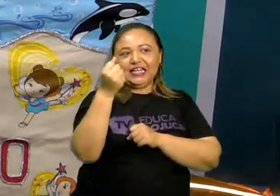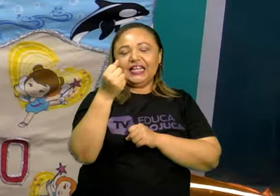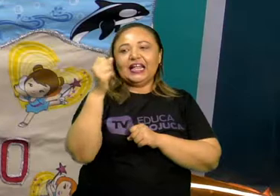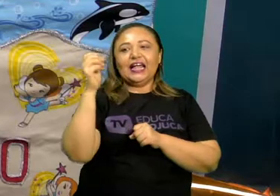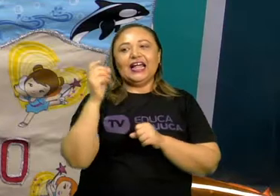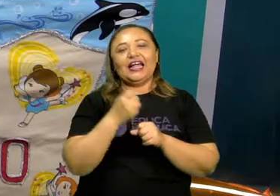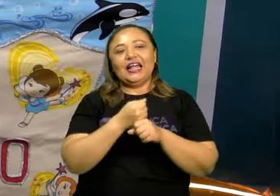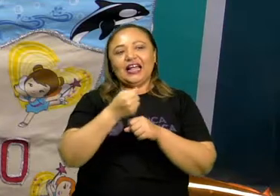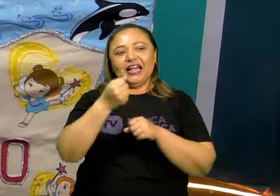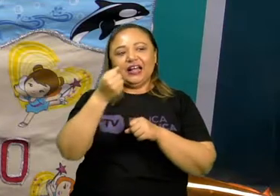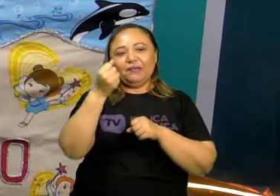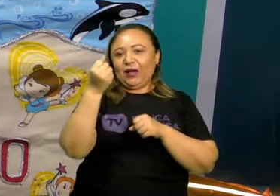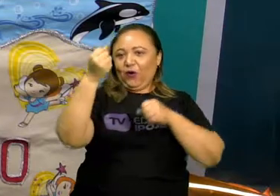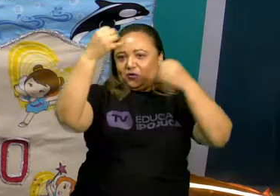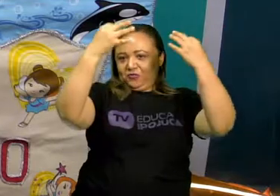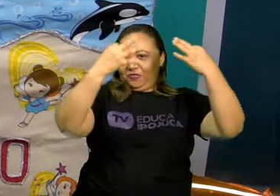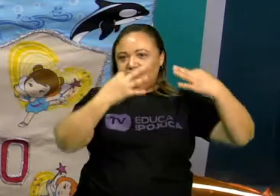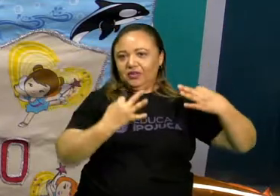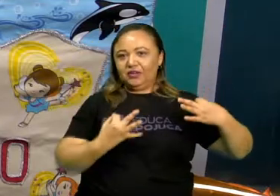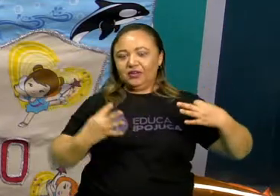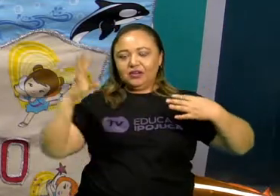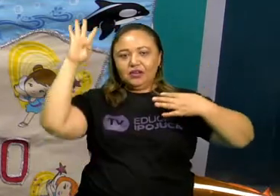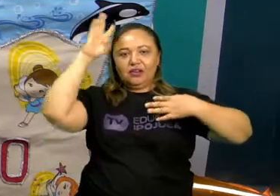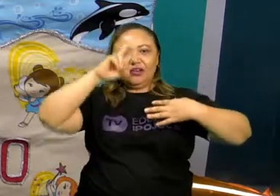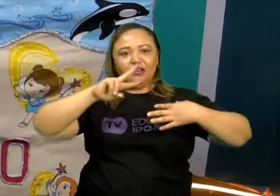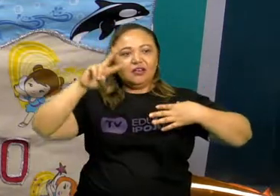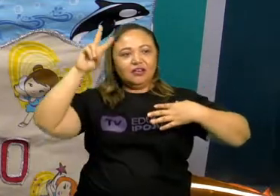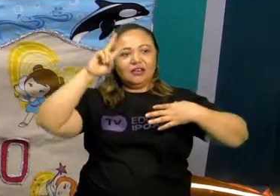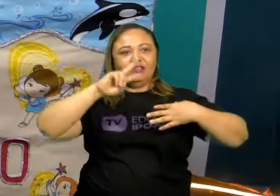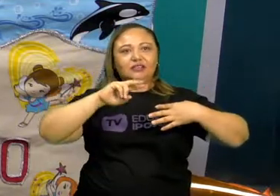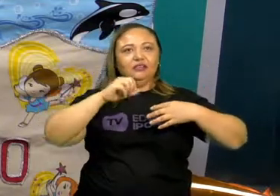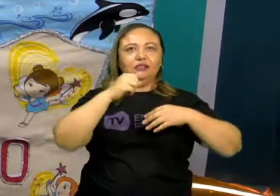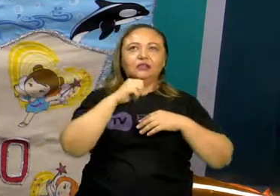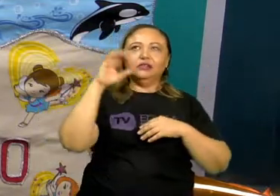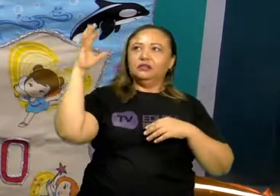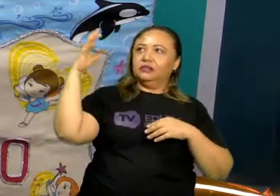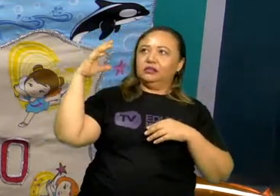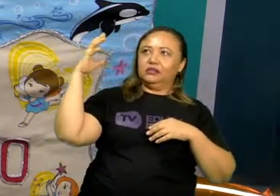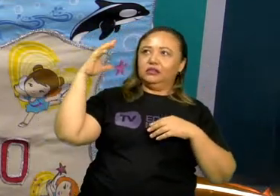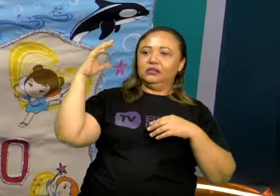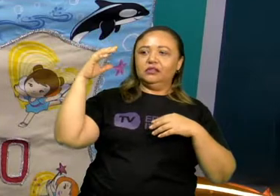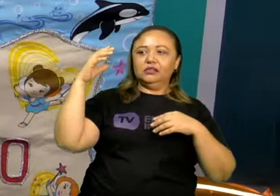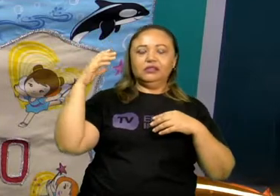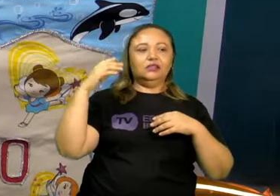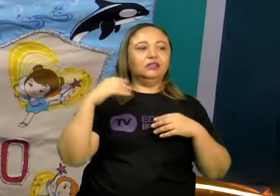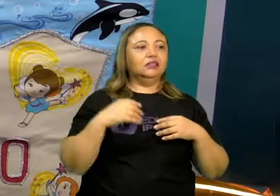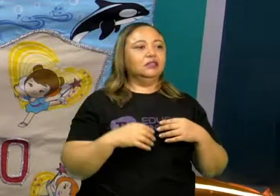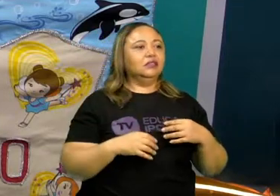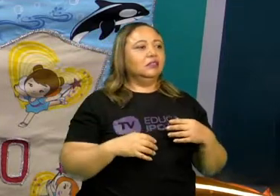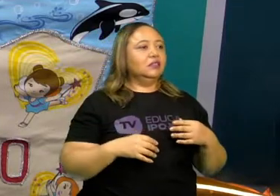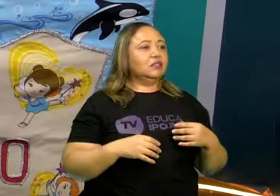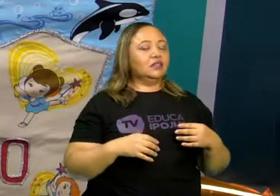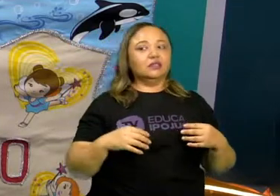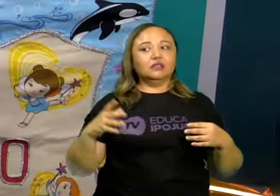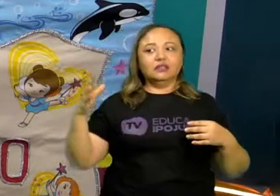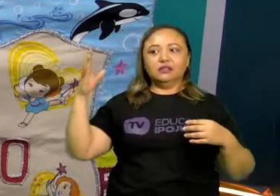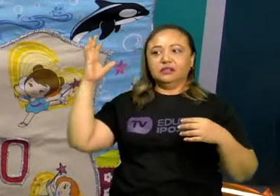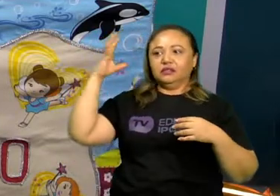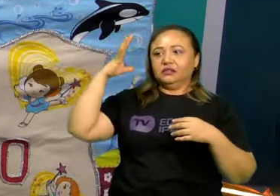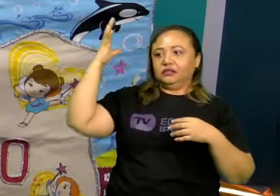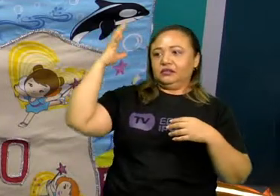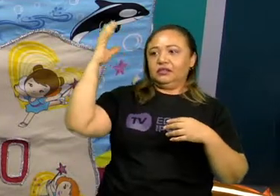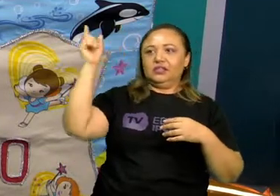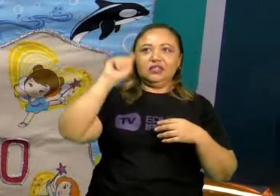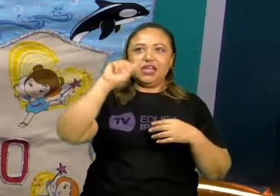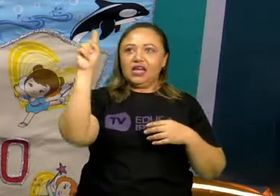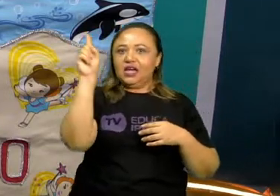legal! Pra gente contar a nossa história. Tá chovendo? Será, leiturinha? Tô esperando aqui. Não,